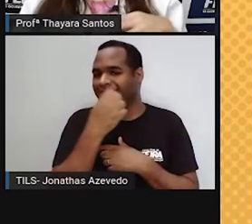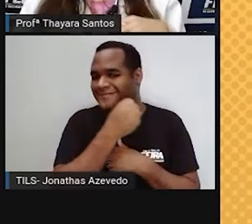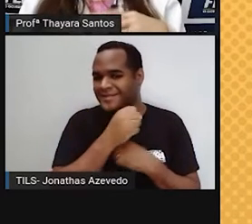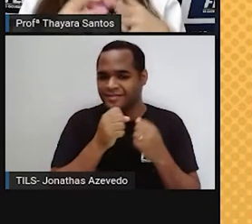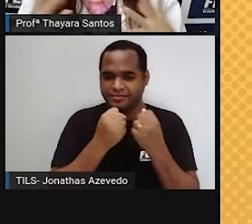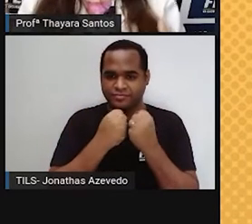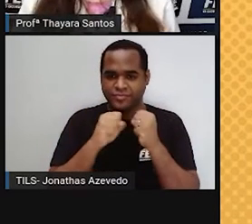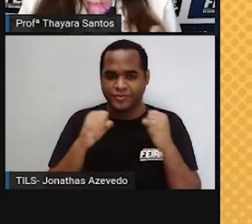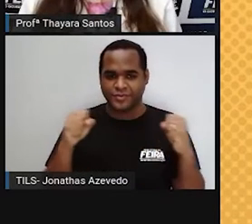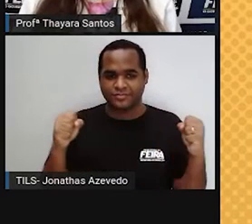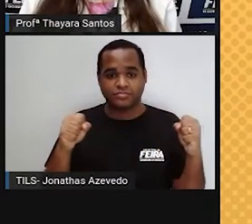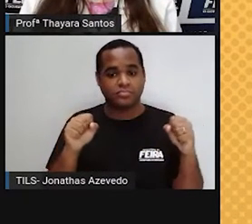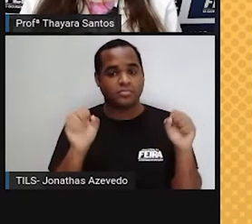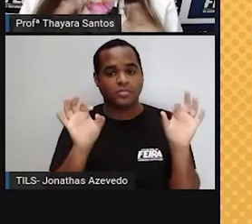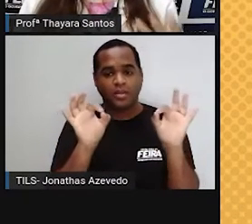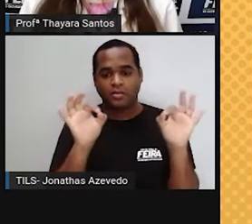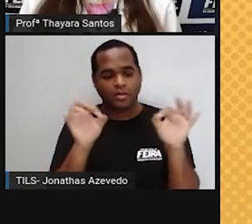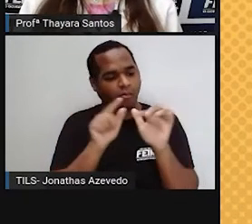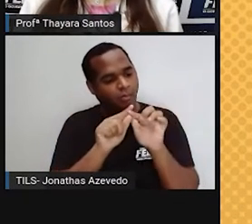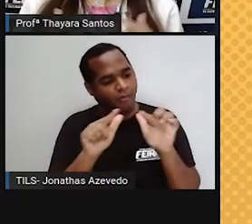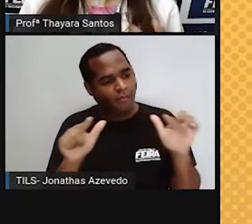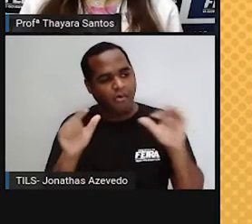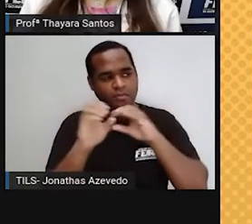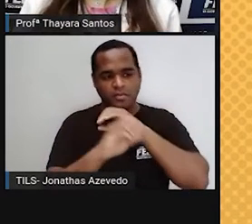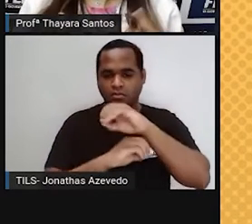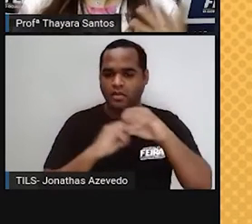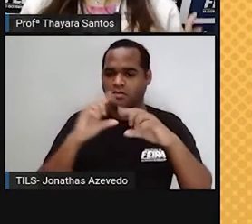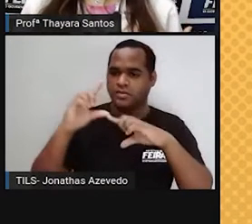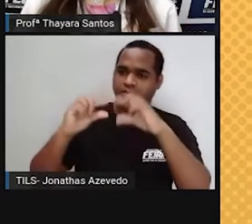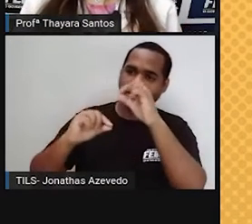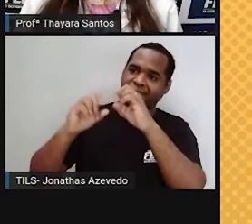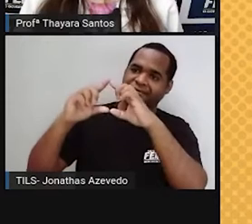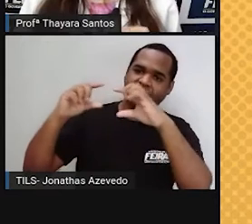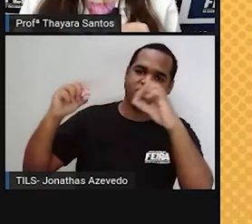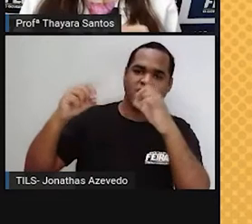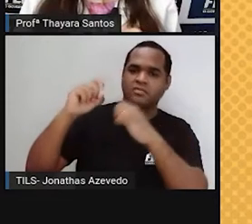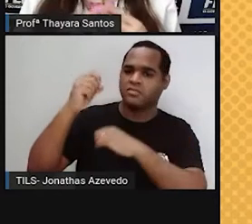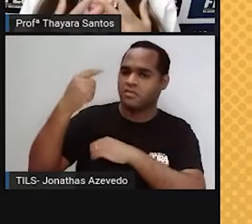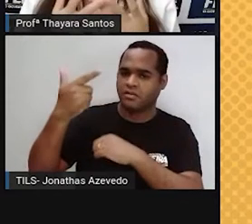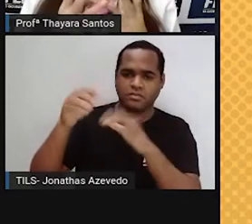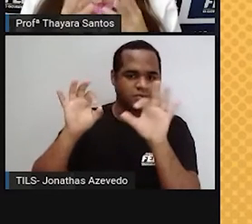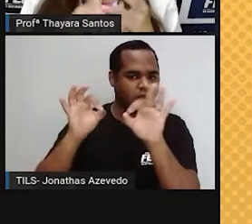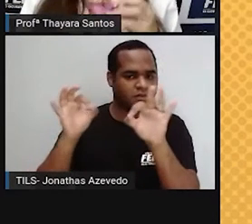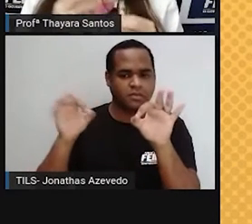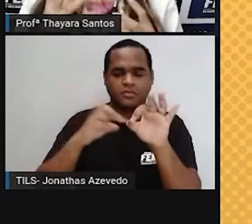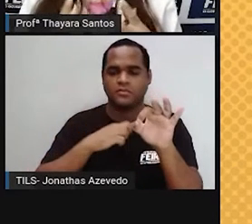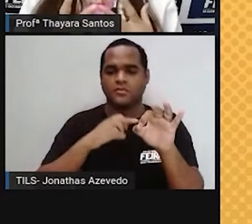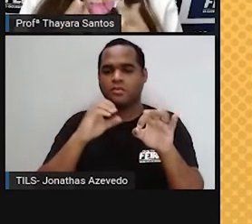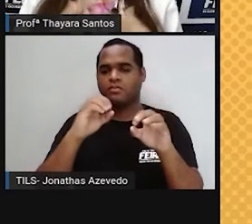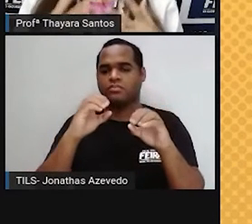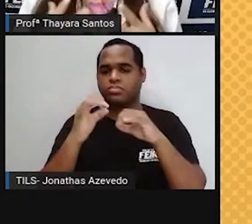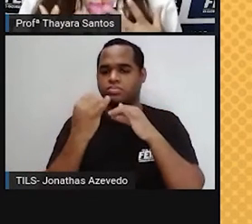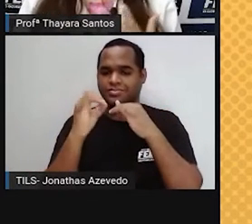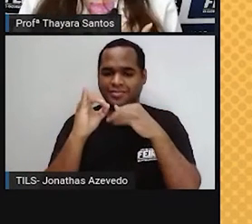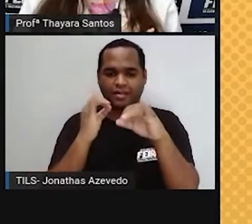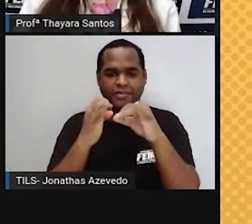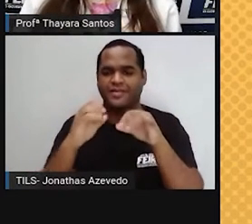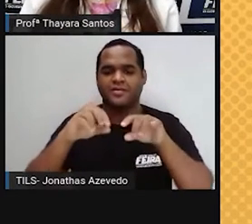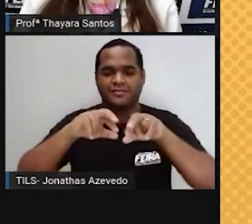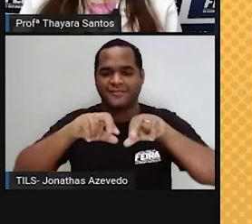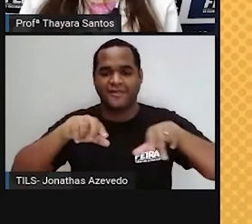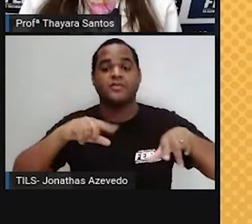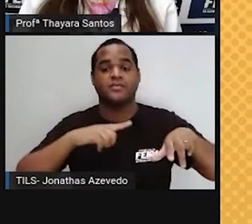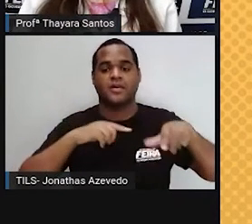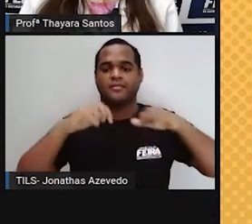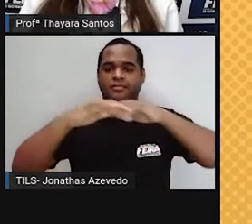Não existia nada, né? Não existia planeta, não existia estrela, não existia nada. Só existia uma matéria lá, com muita energia,